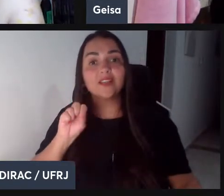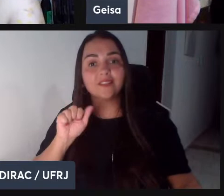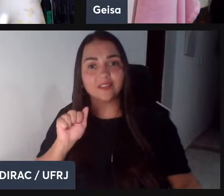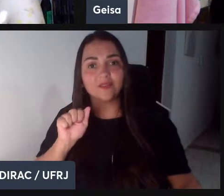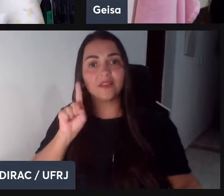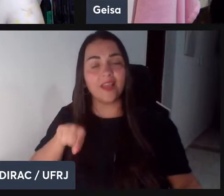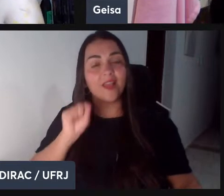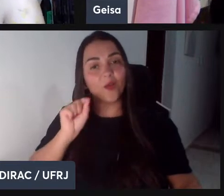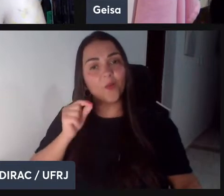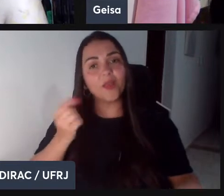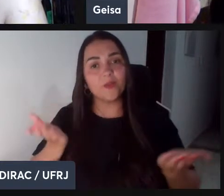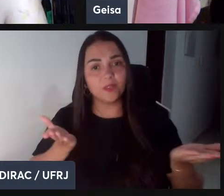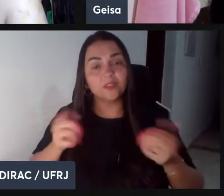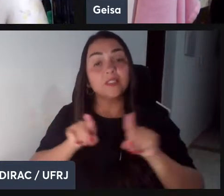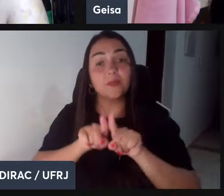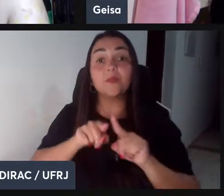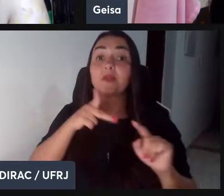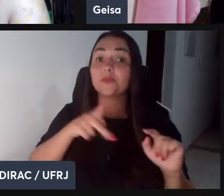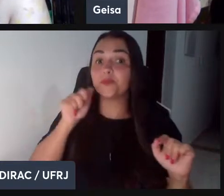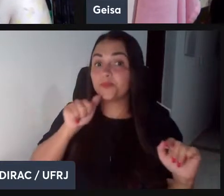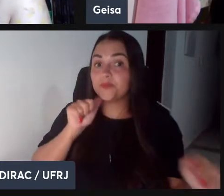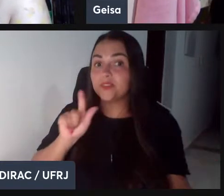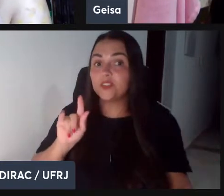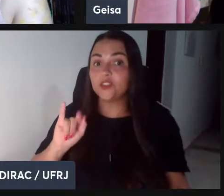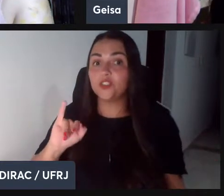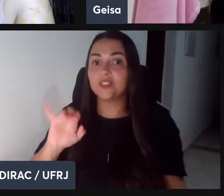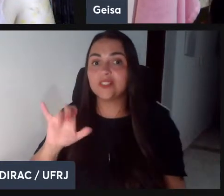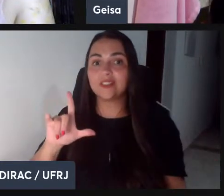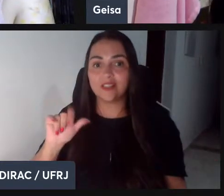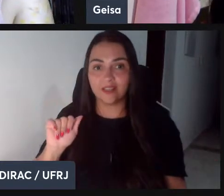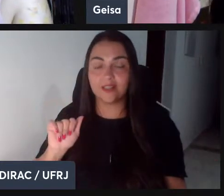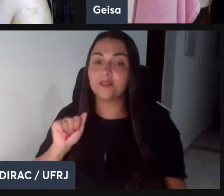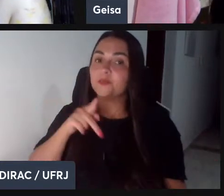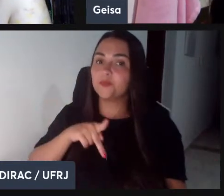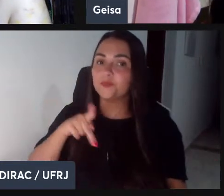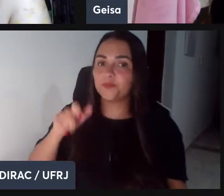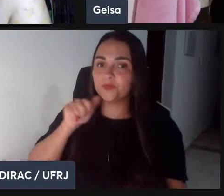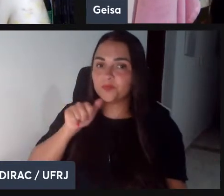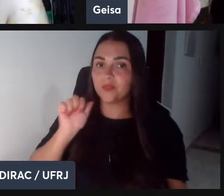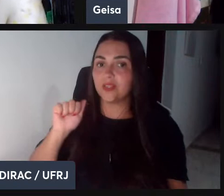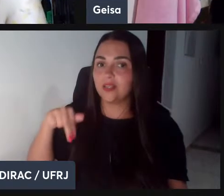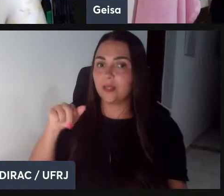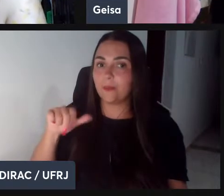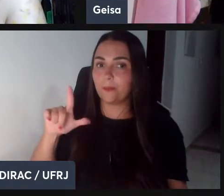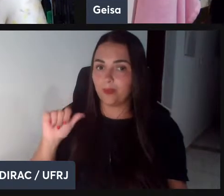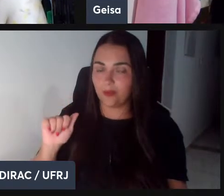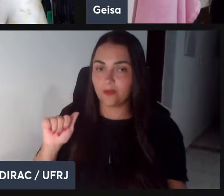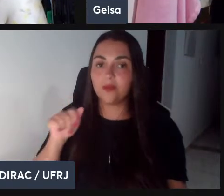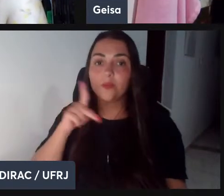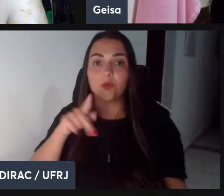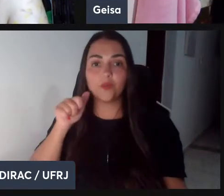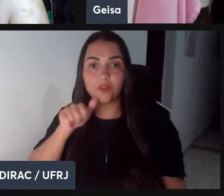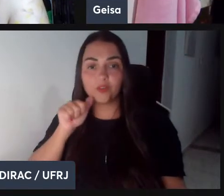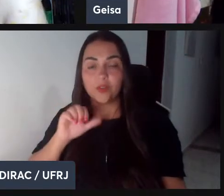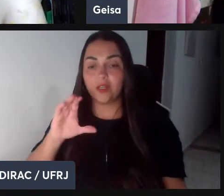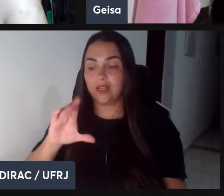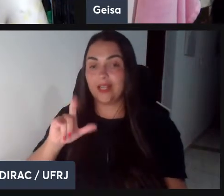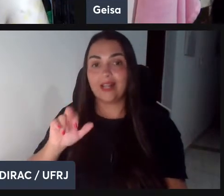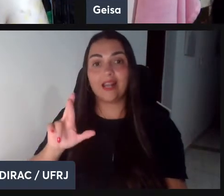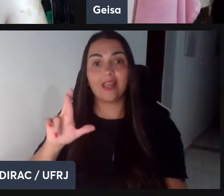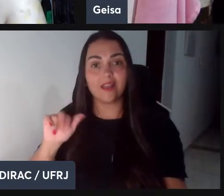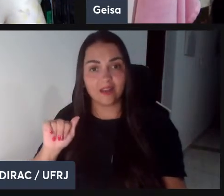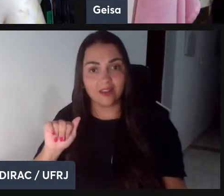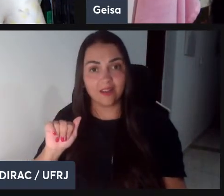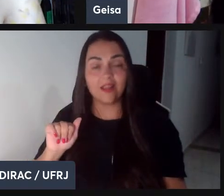professoras Gisela, a professora Ana Paula e a professora Clélia, que vão aparecer já já.